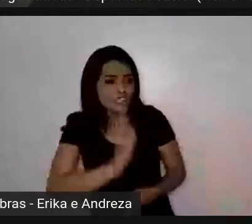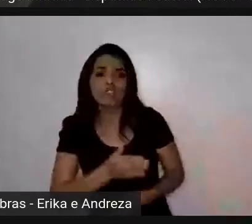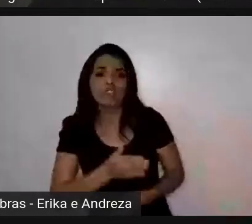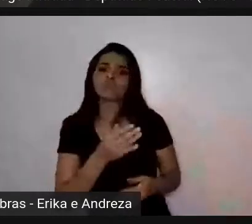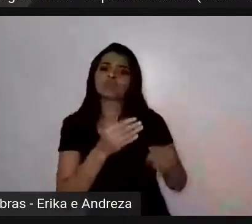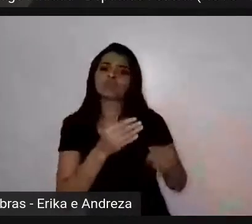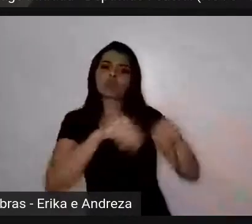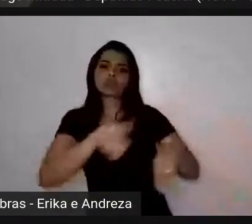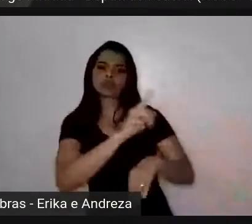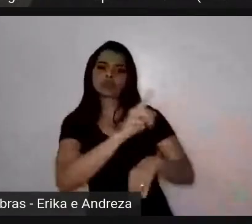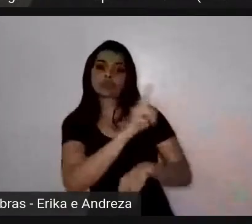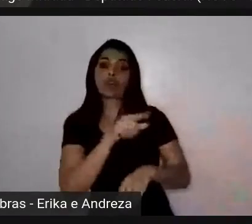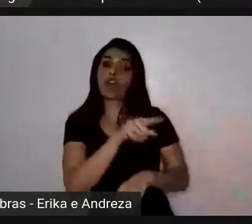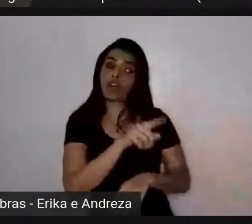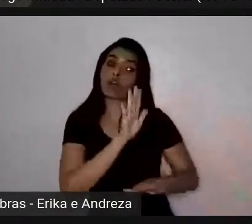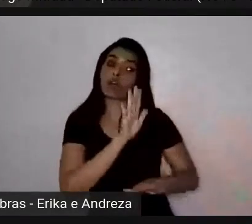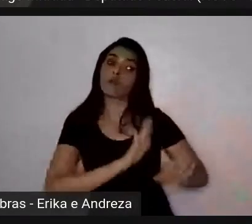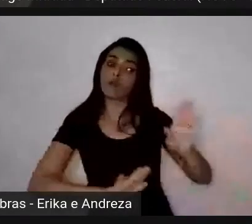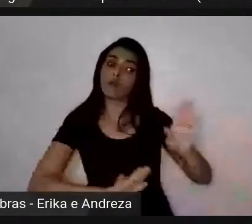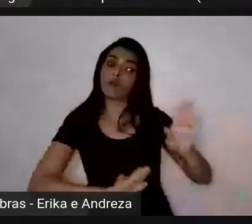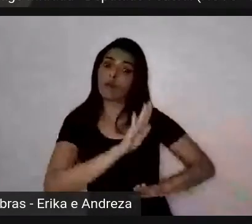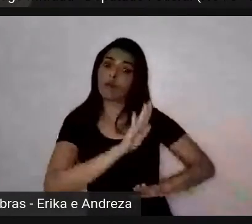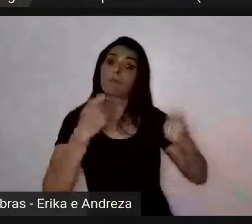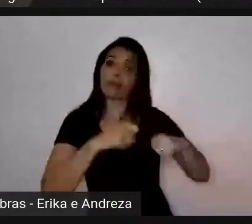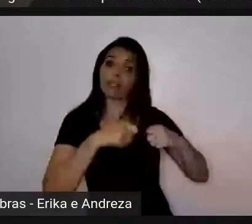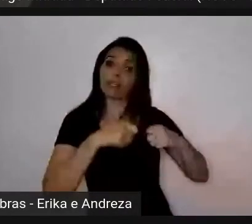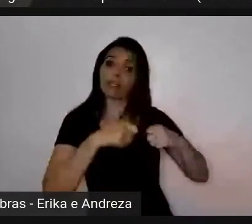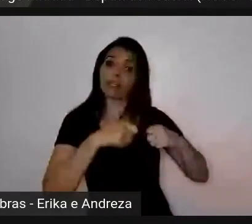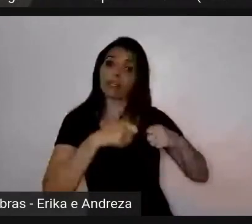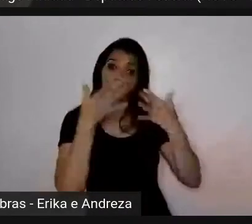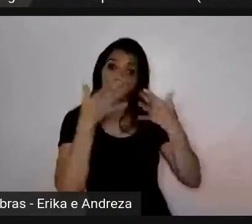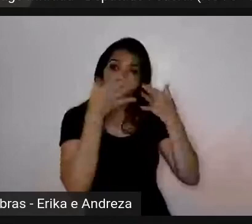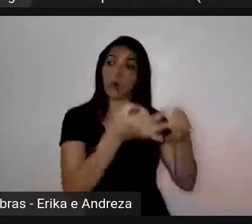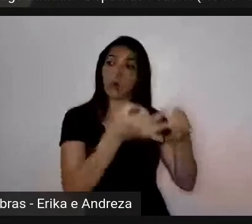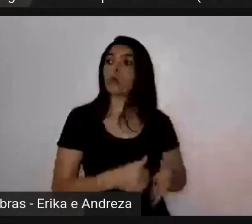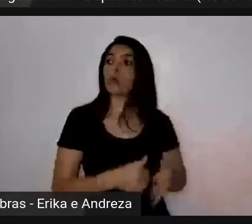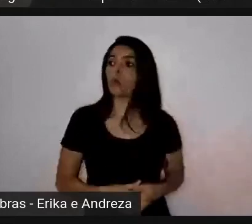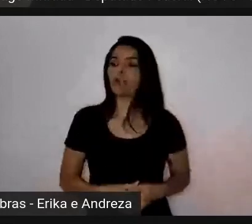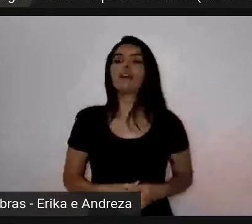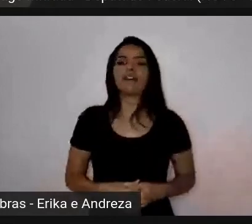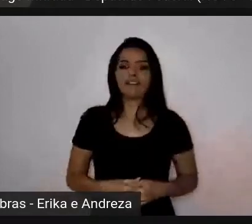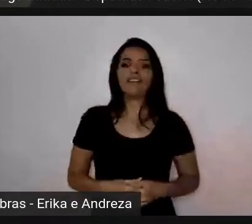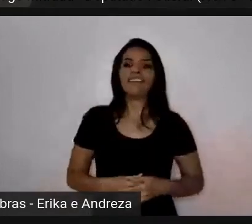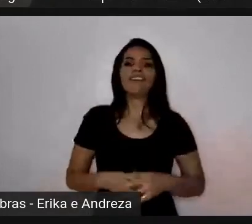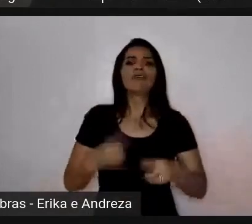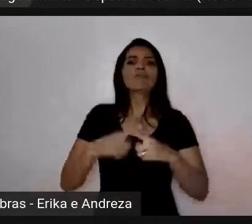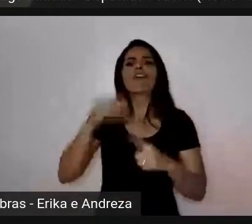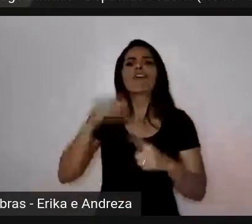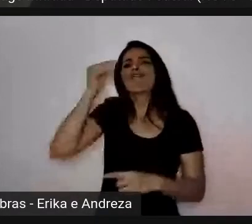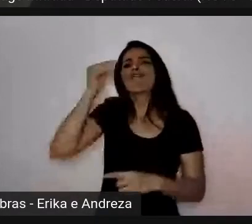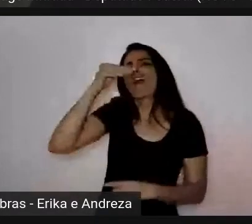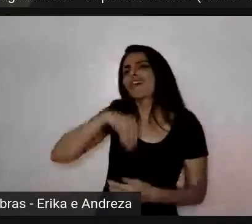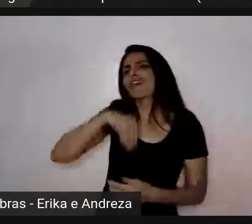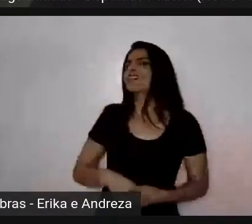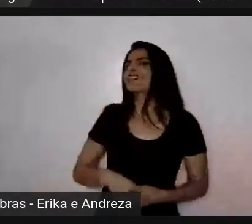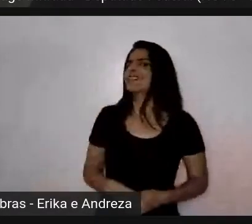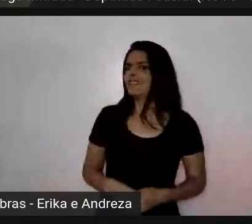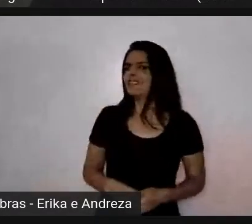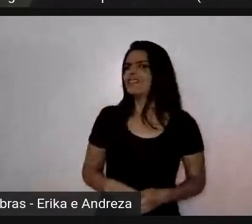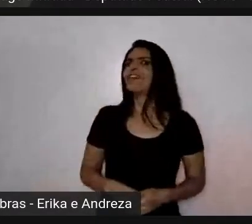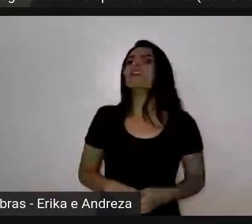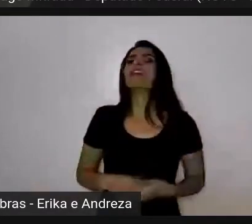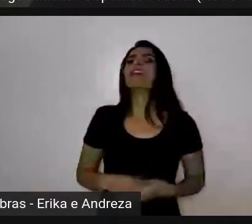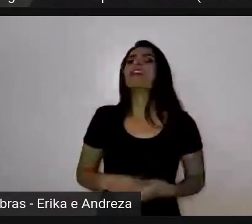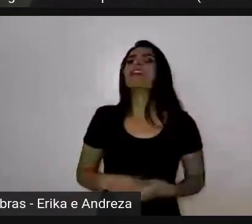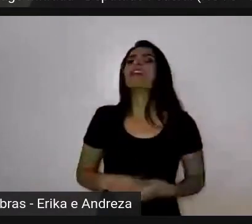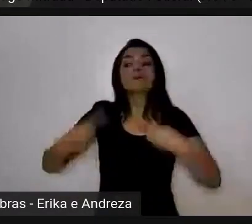as barbas de molho, inclusive porque a mobilização dos servidores públicos brasileiros é muito fraca, né? Eu estou nos debates e